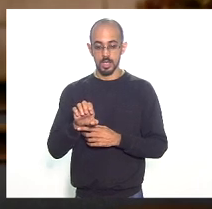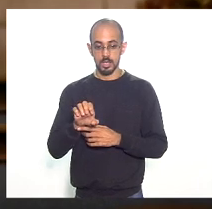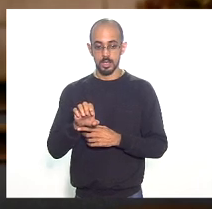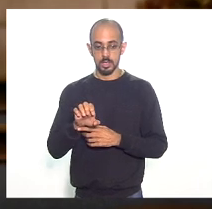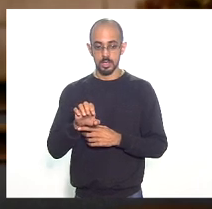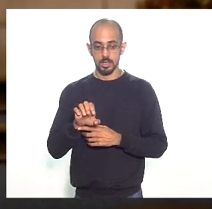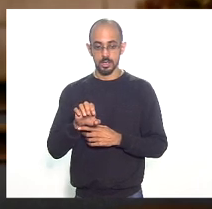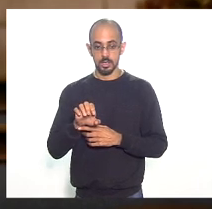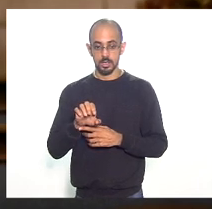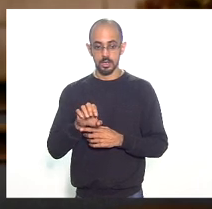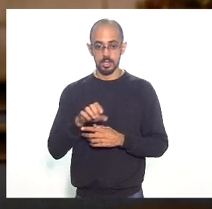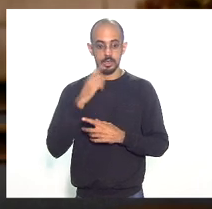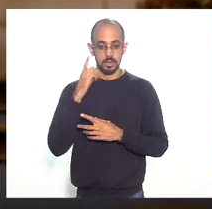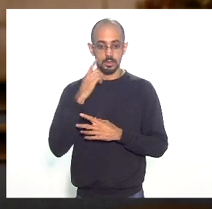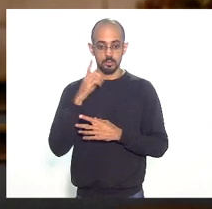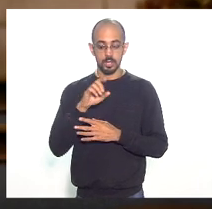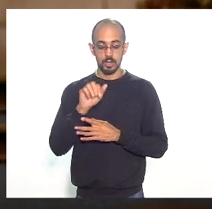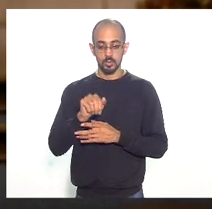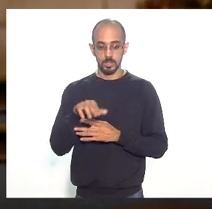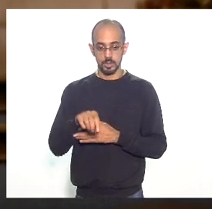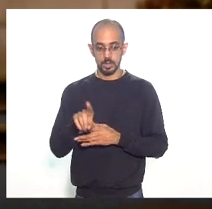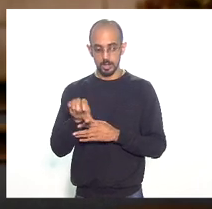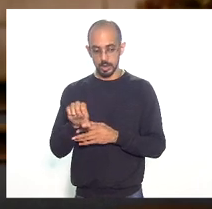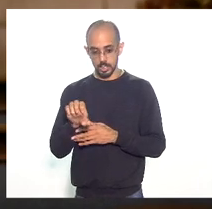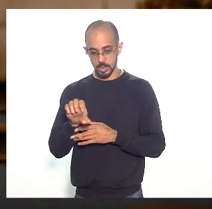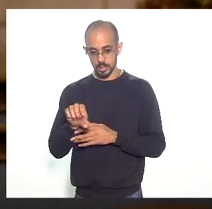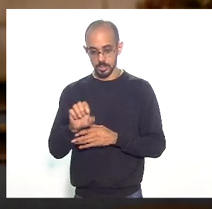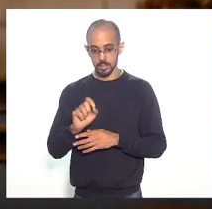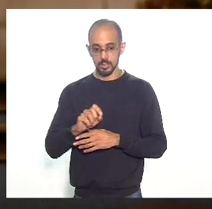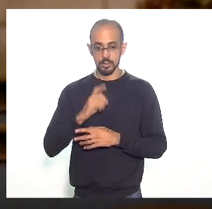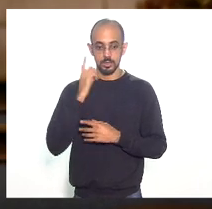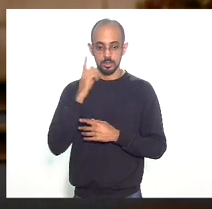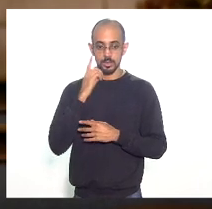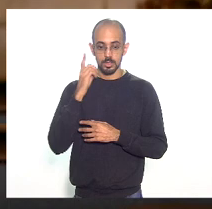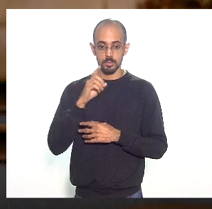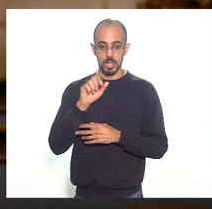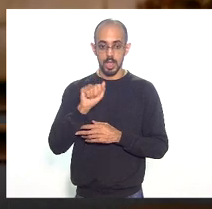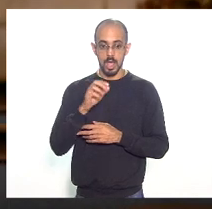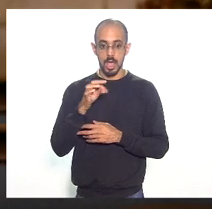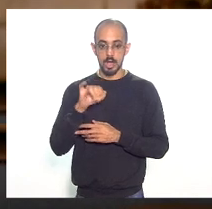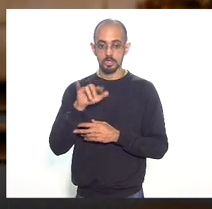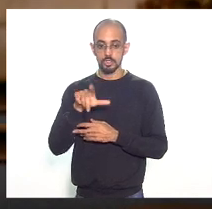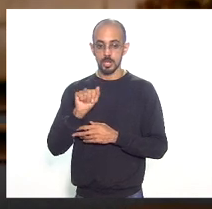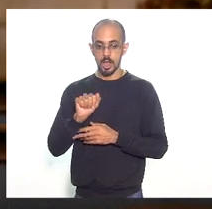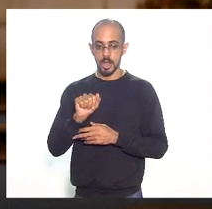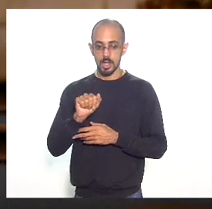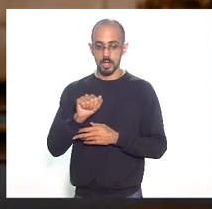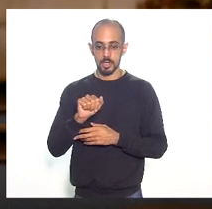Deputado André Correia. Deputado Atila Nunes.